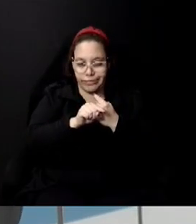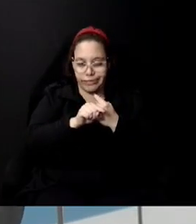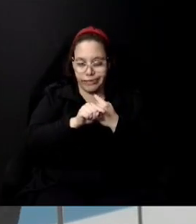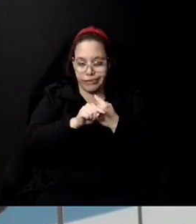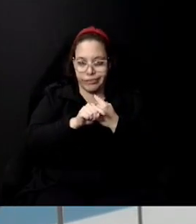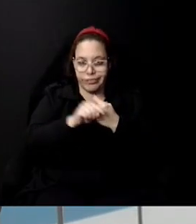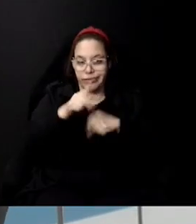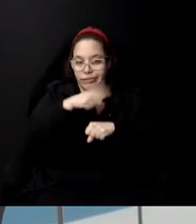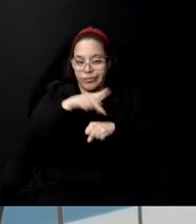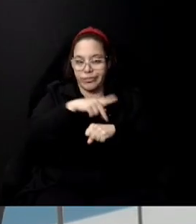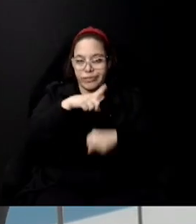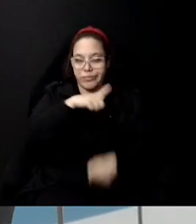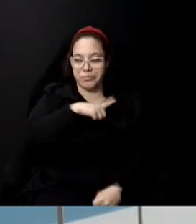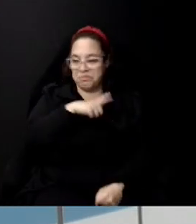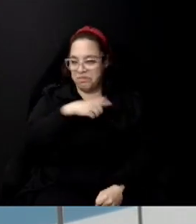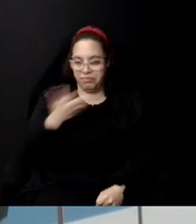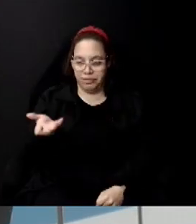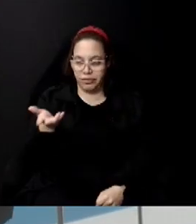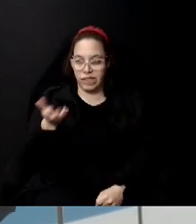X